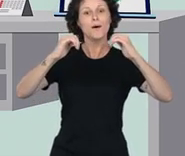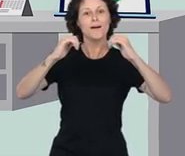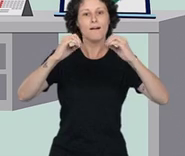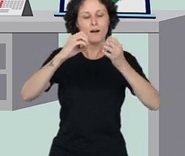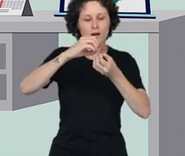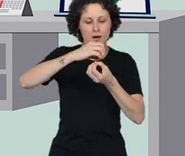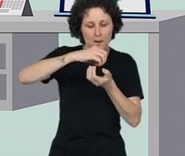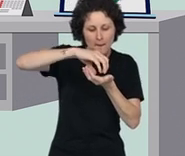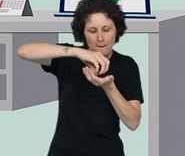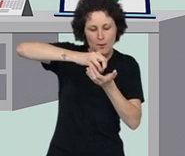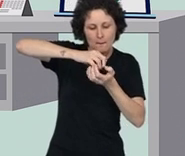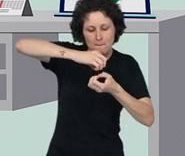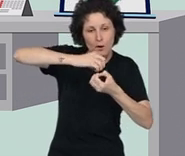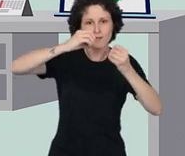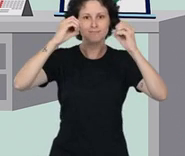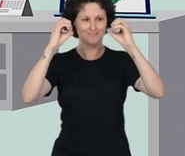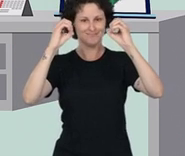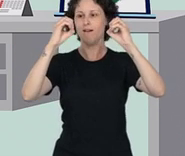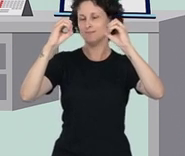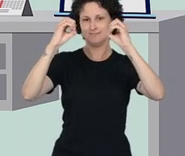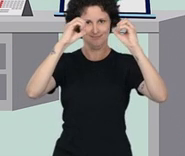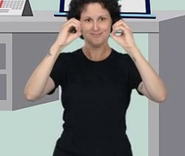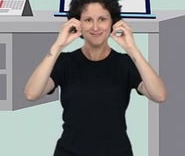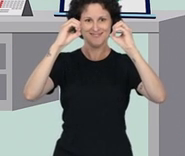destacar desta maneira aqui, ó.